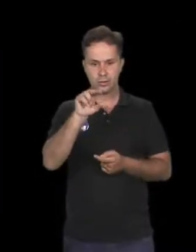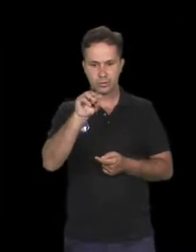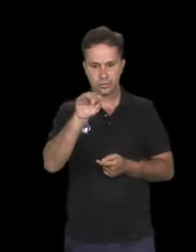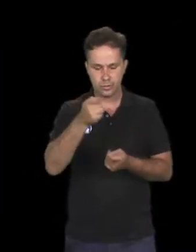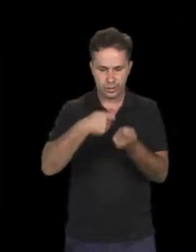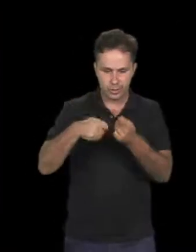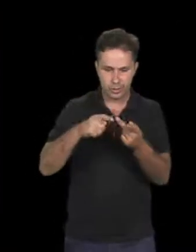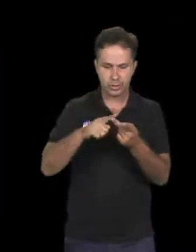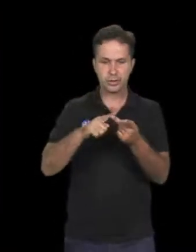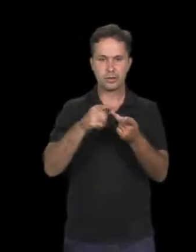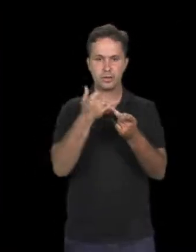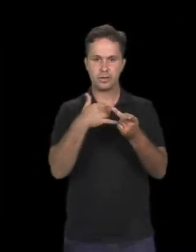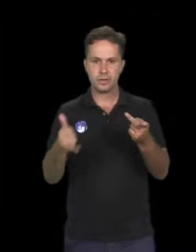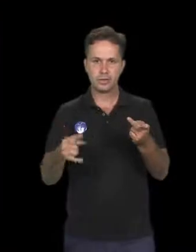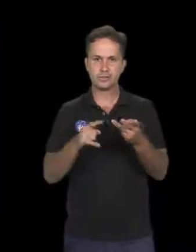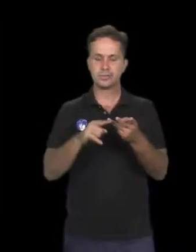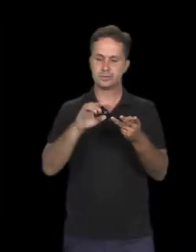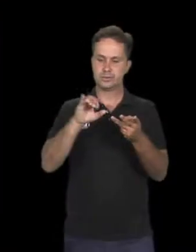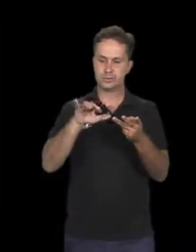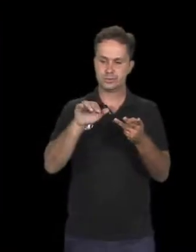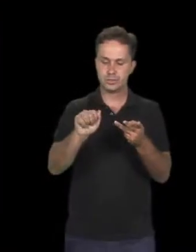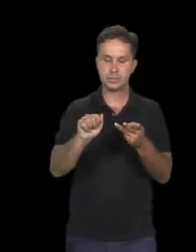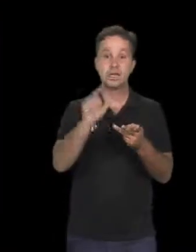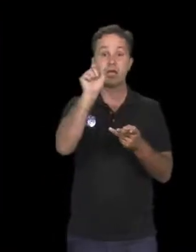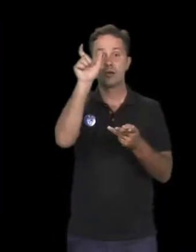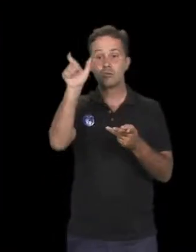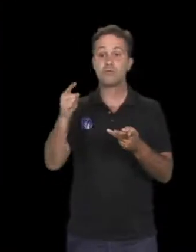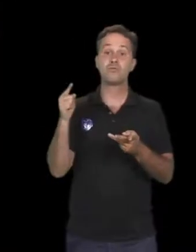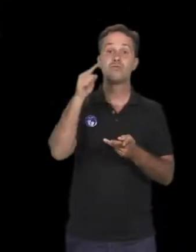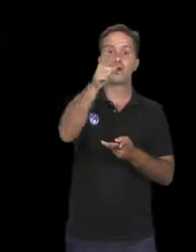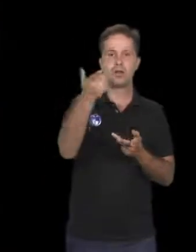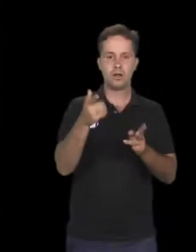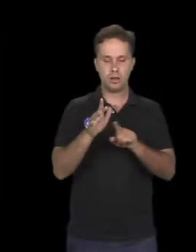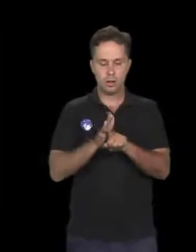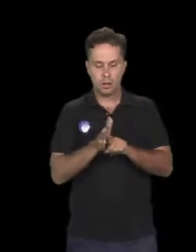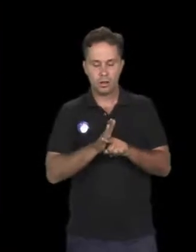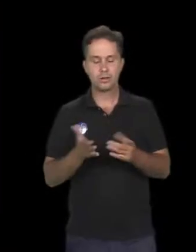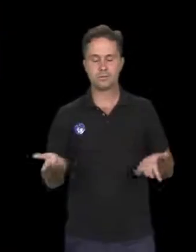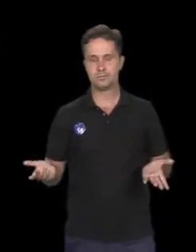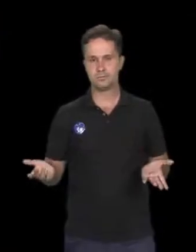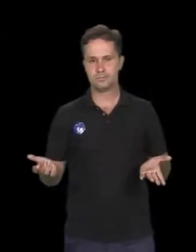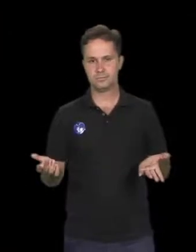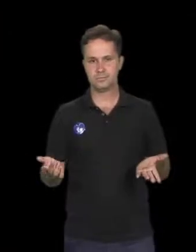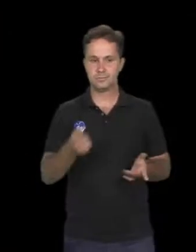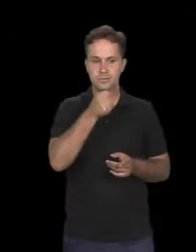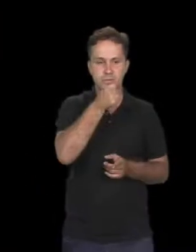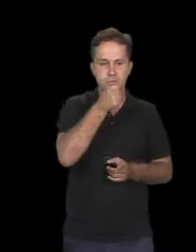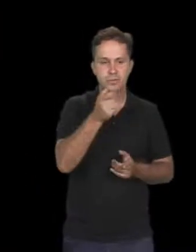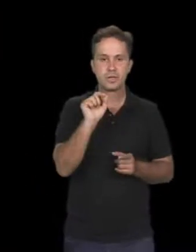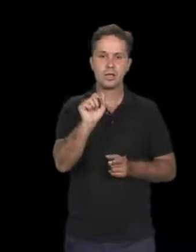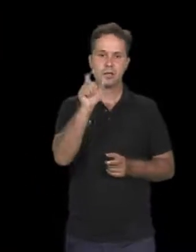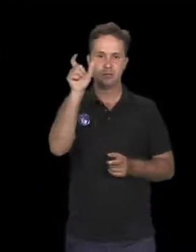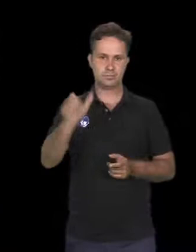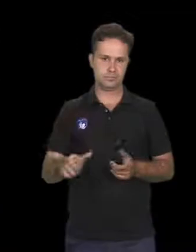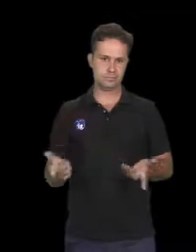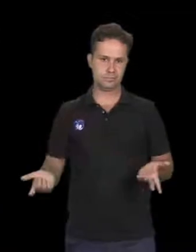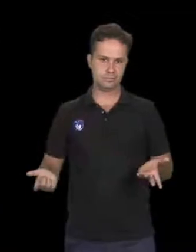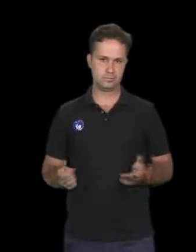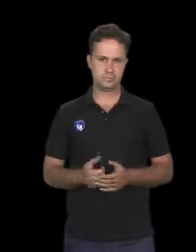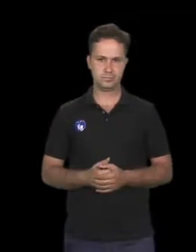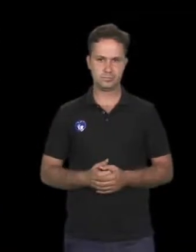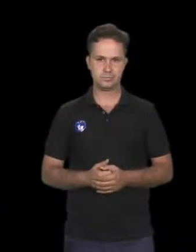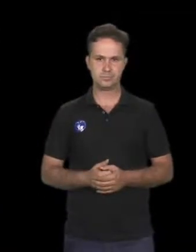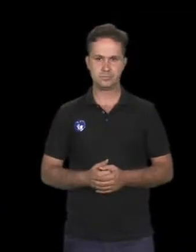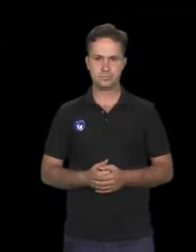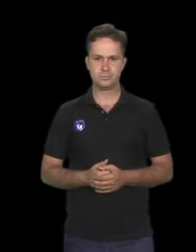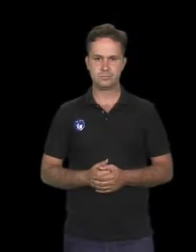esse tipo de tentativa de classificação. Imagem 5. Aí, de novo, falei agora há pouco de Belo